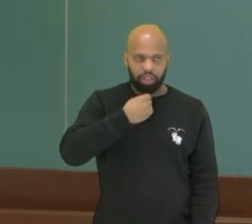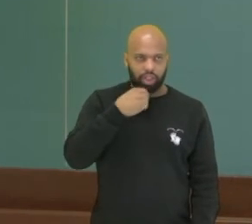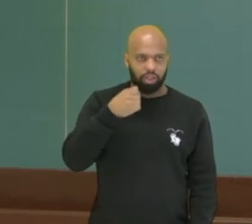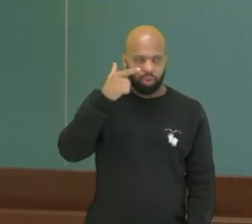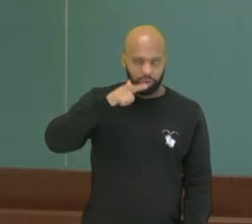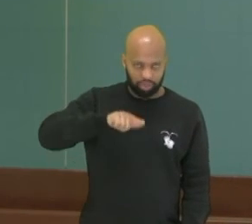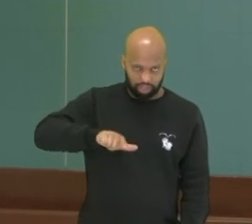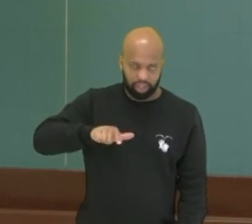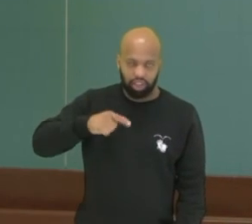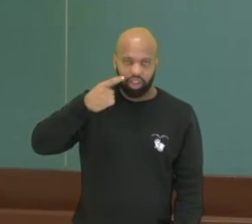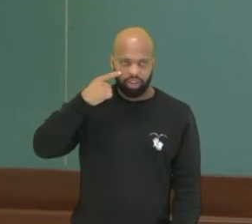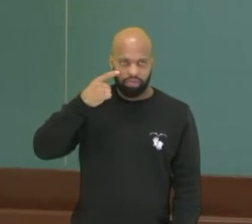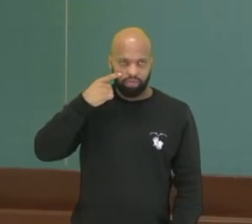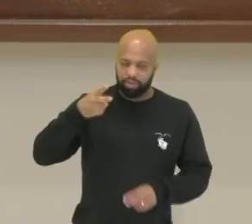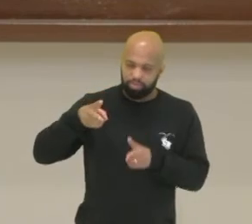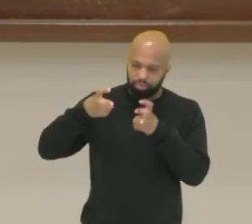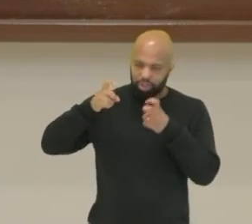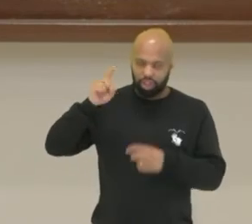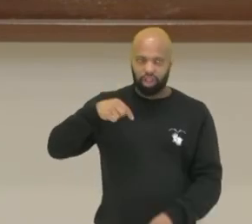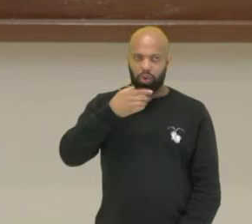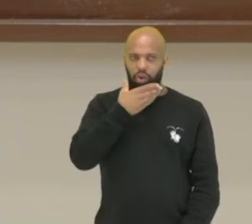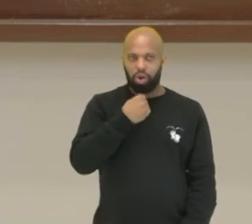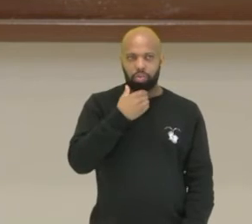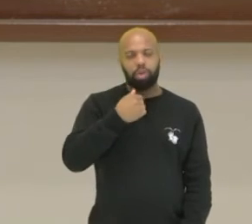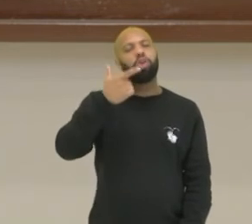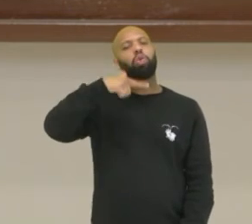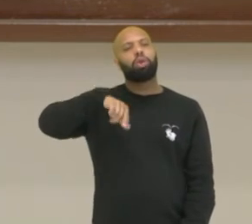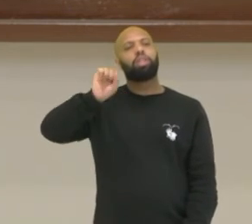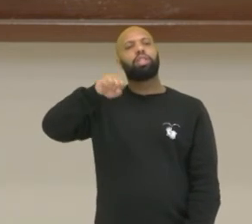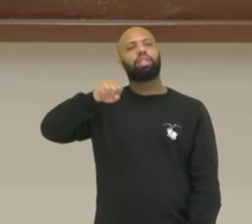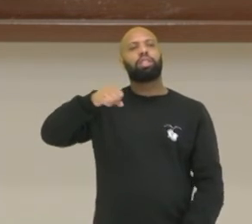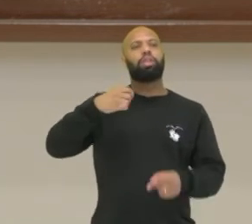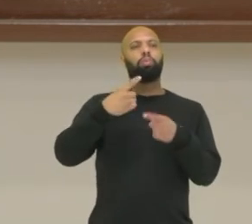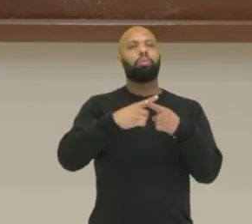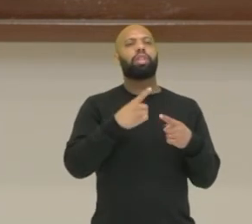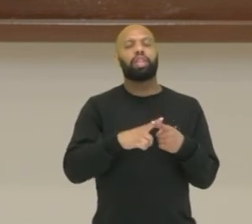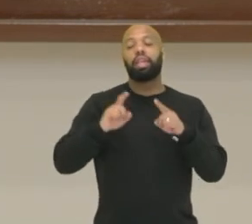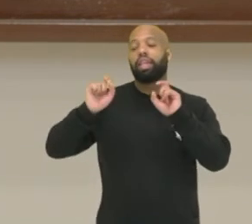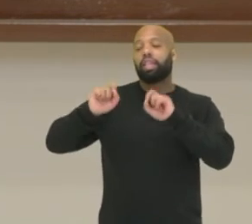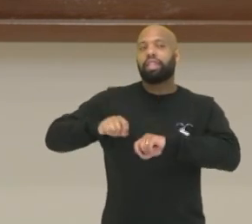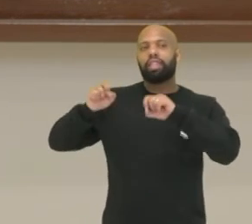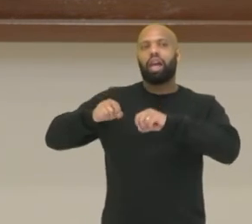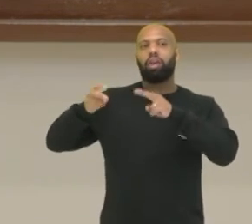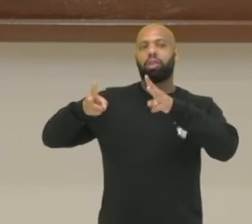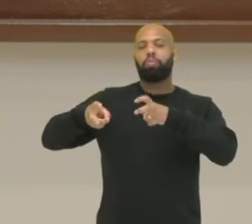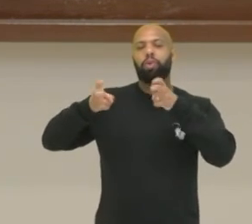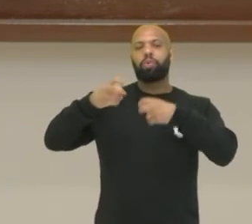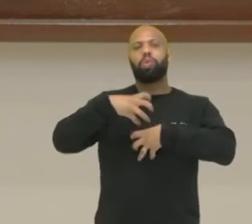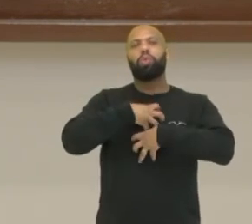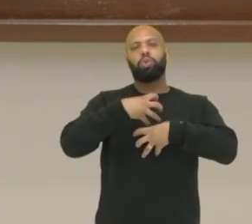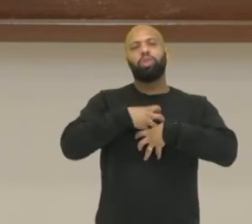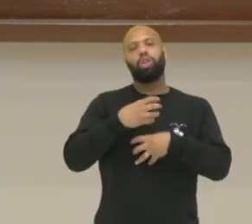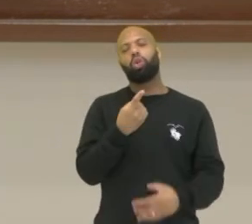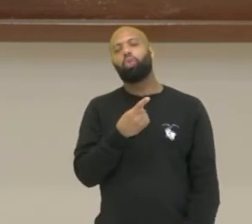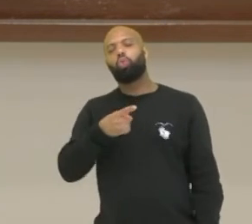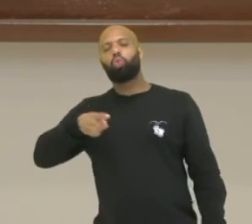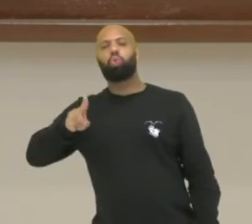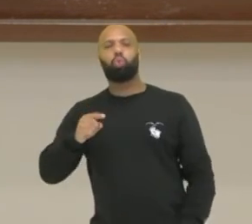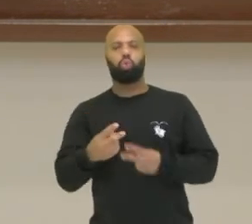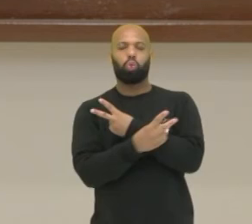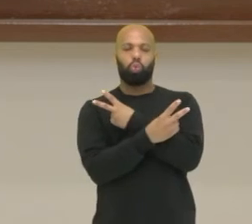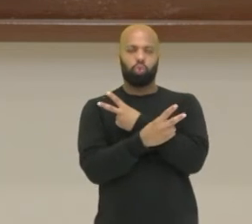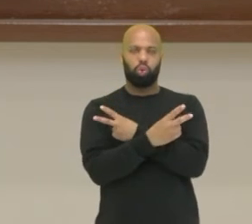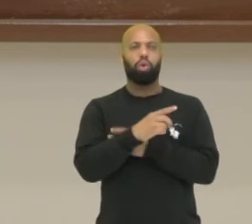é um cariótipo masculino? Conseguiria sim. Por quê? Porque a professora já explicou que nós